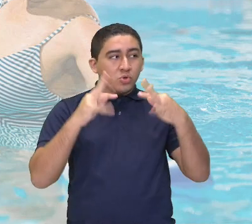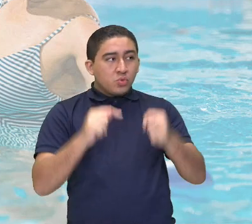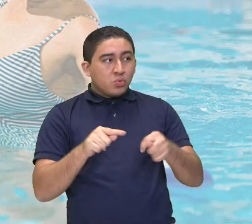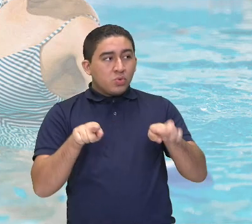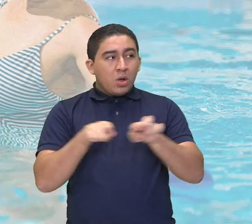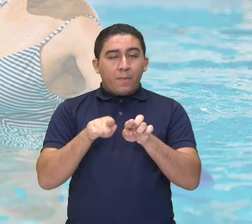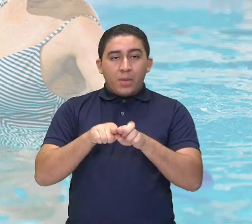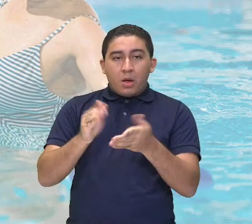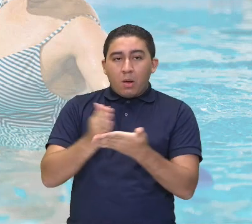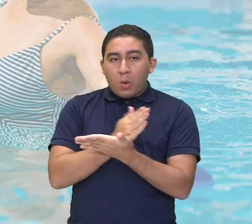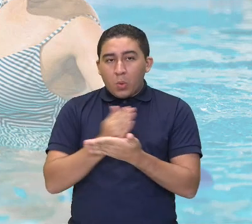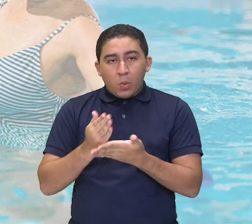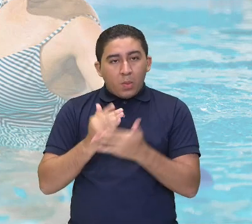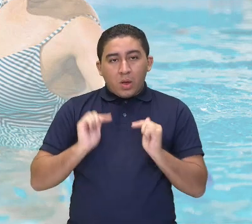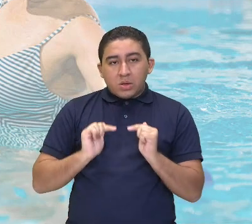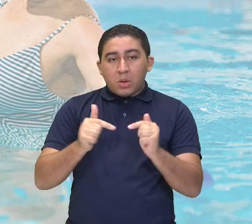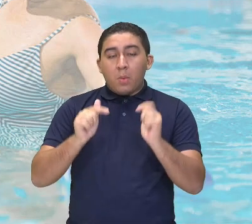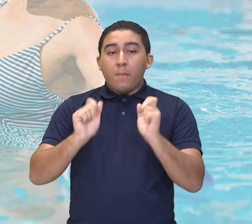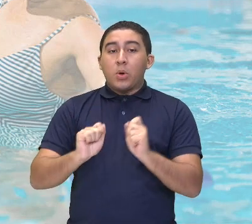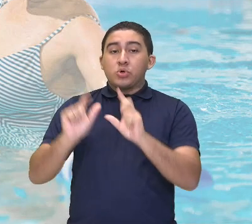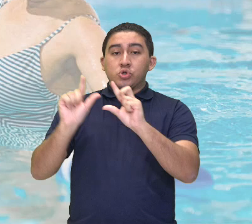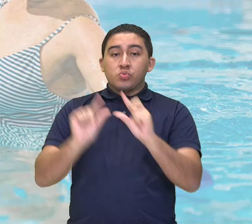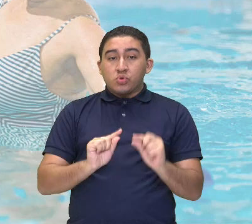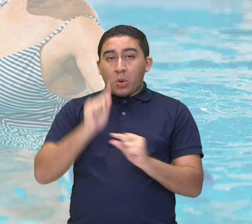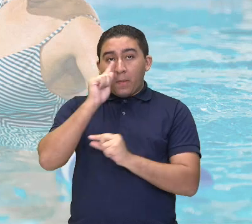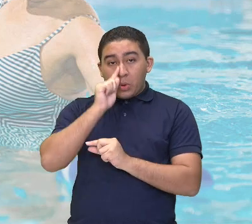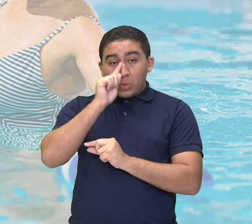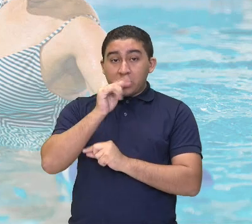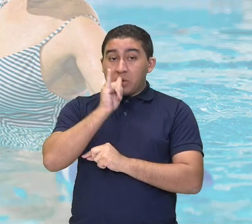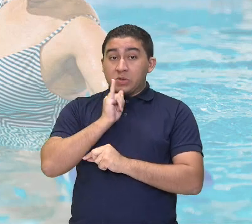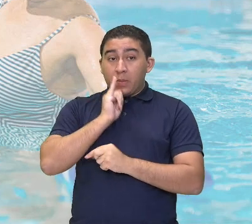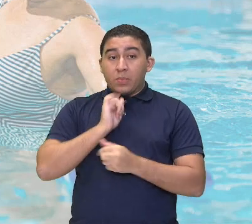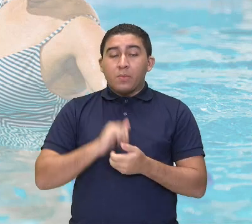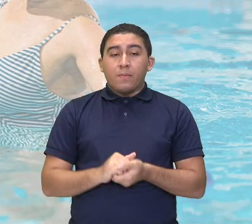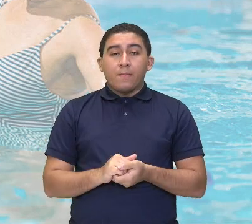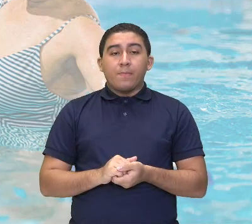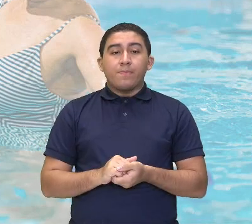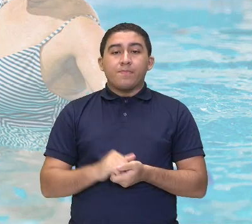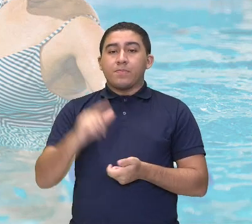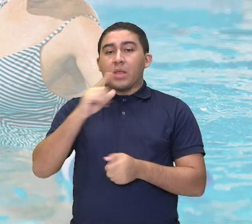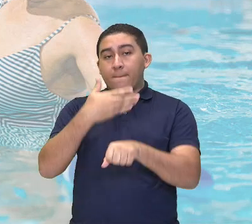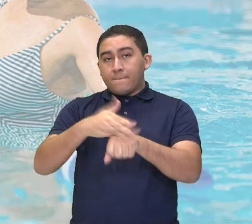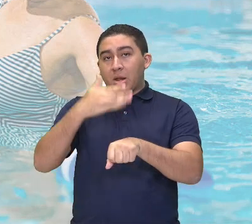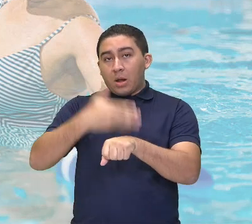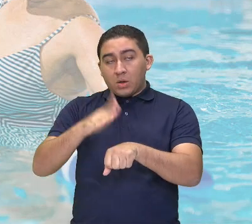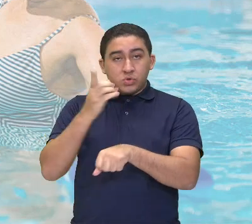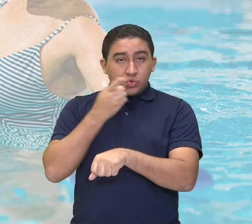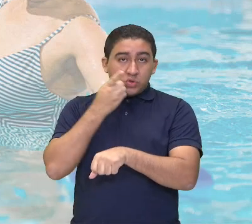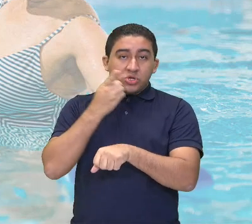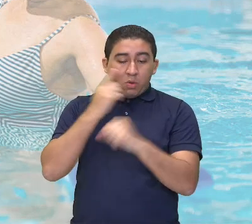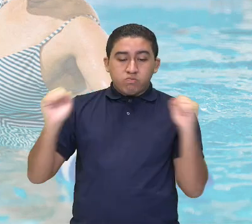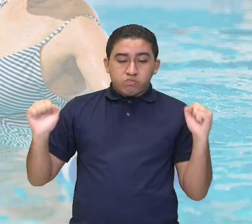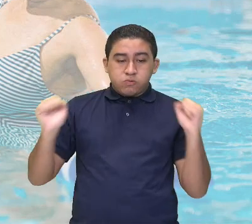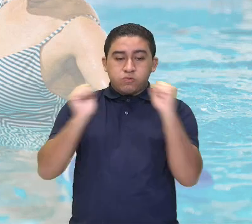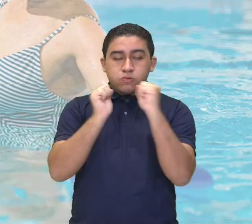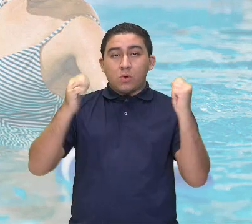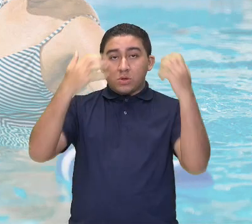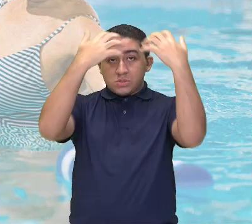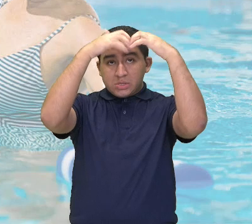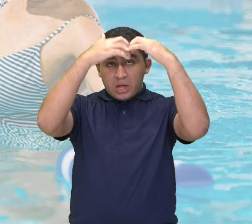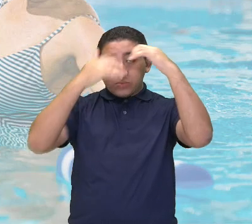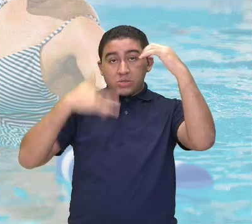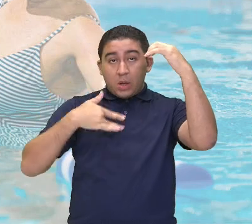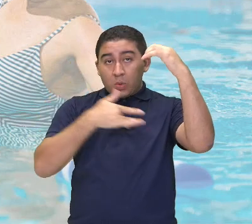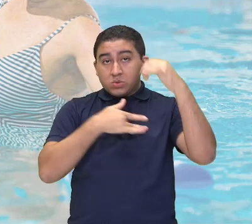práticas podem reduzir o risco. Como, por exemplo, exercícios físicos regulares mantêm o cérebro saudável